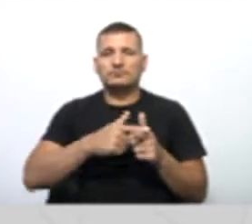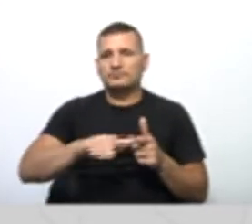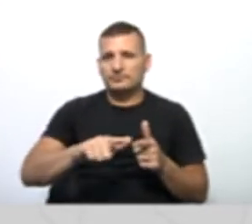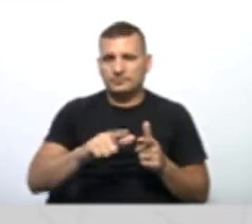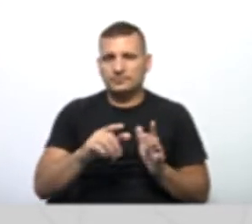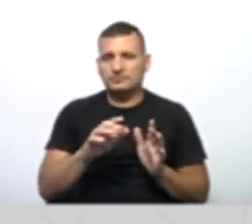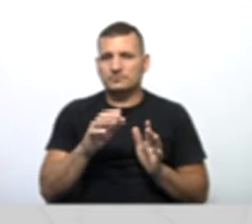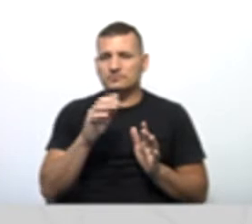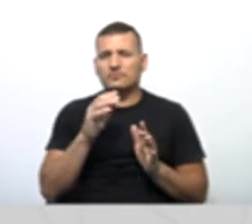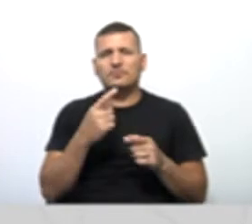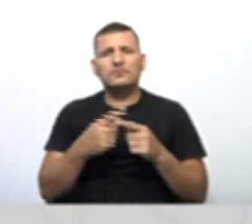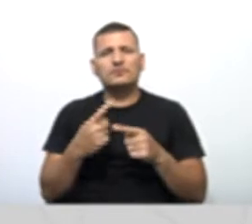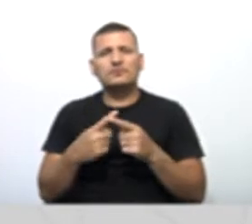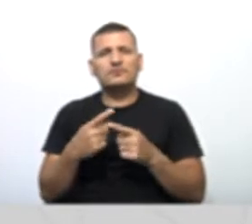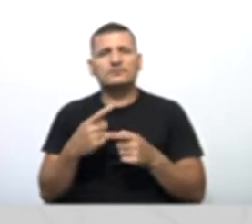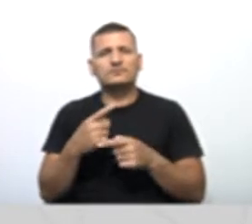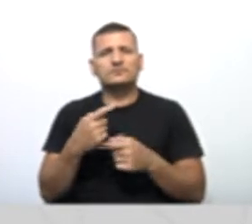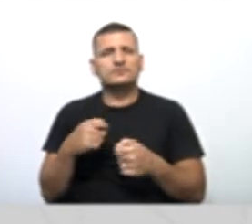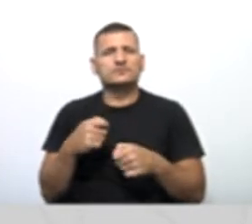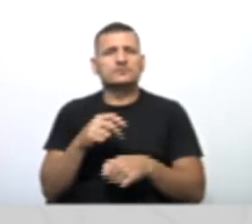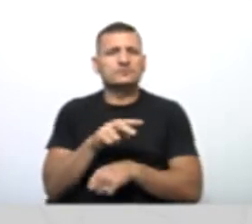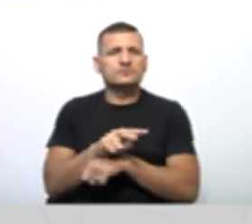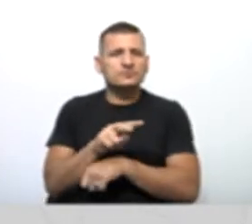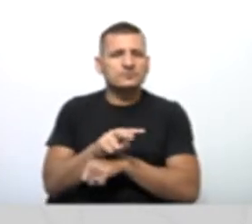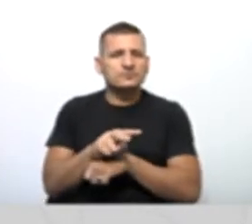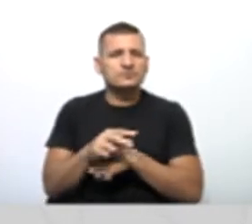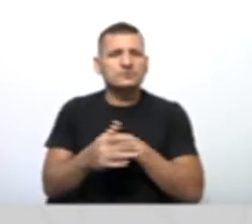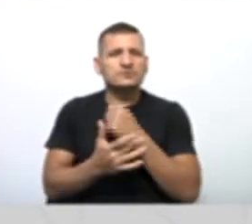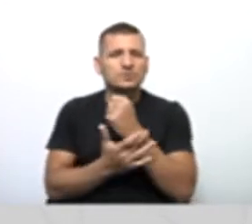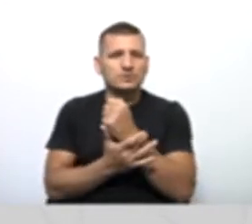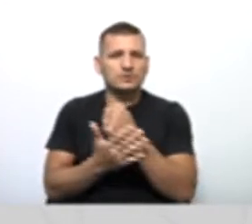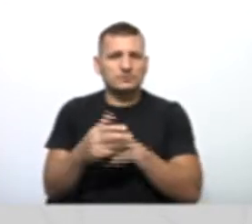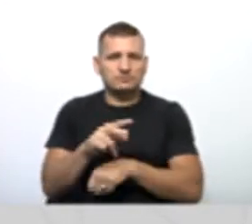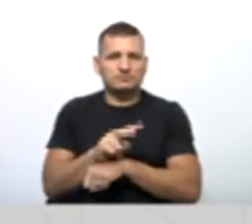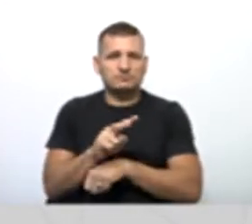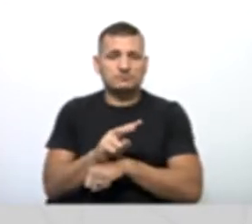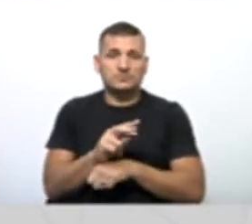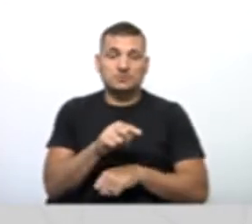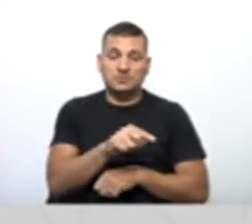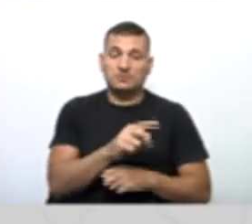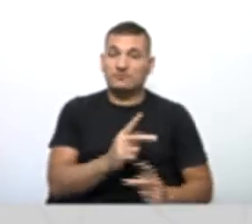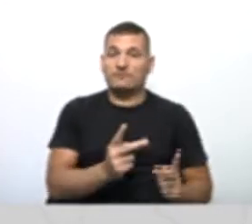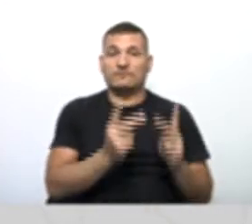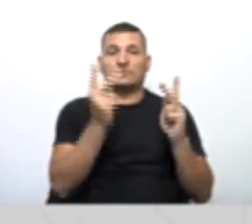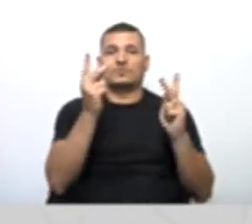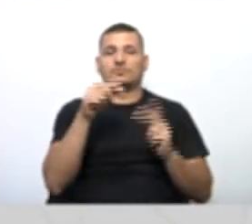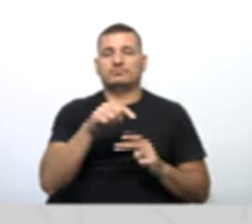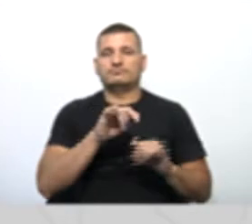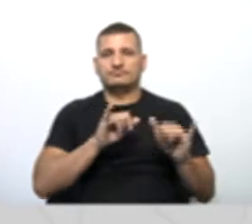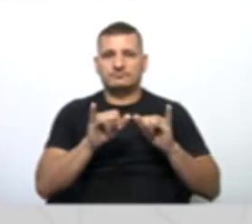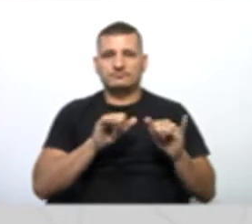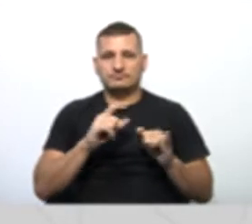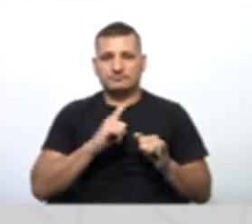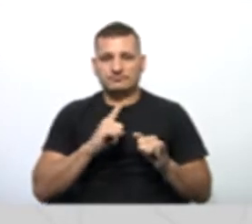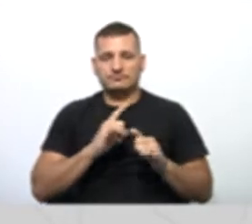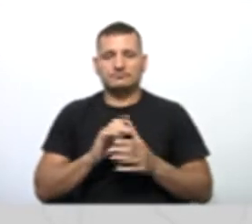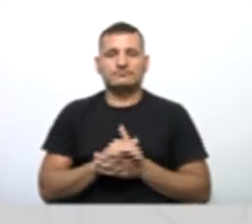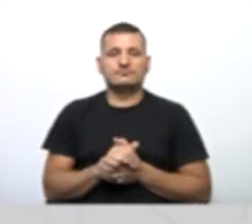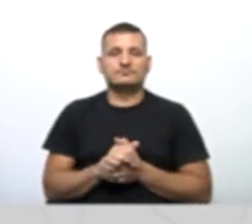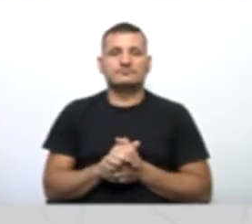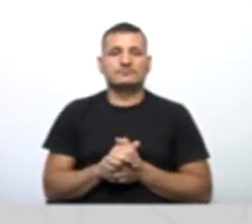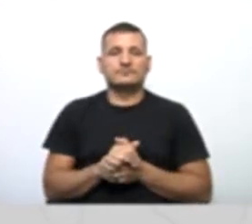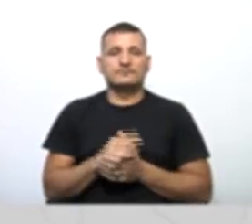segurança, eu preciso estar guardando aquela informação realmente porque ela tem um valor para mim, né? Isso, exato. Então, temos que lembrar, né,